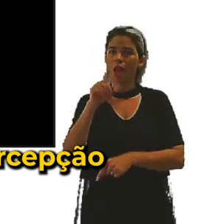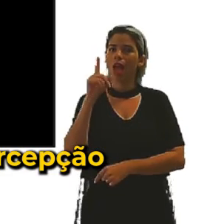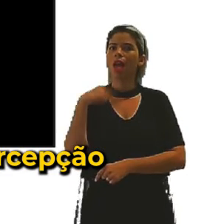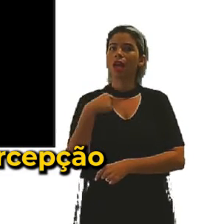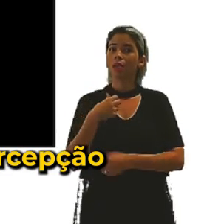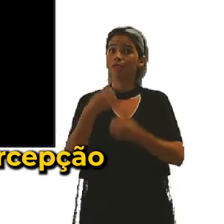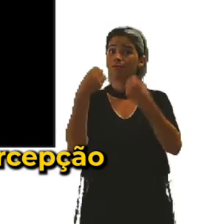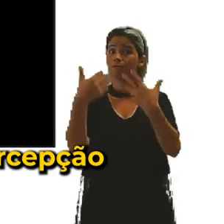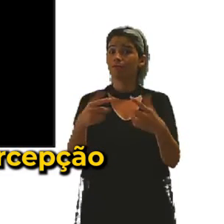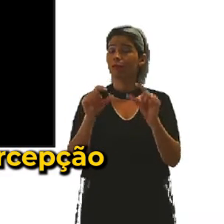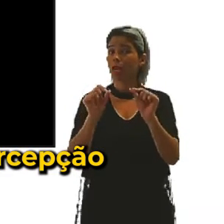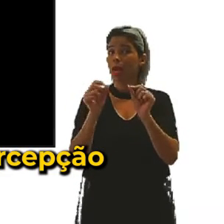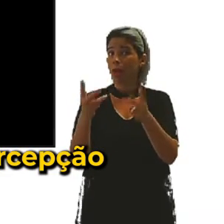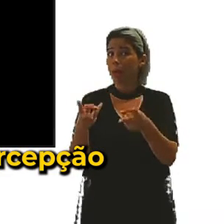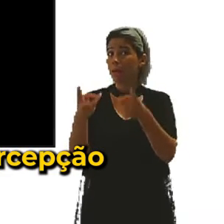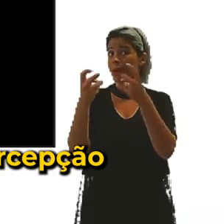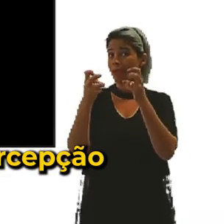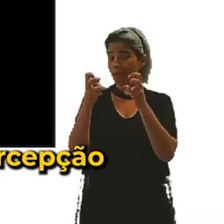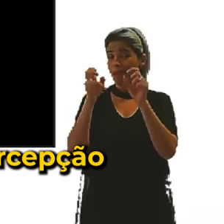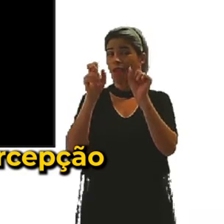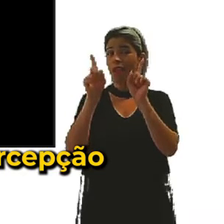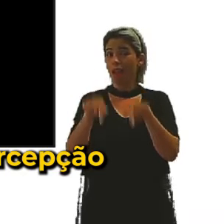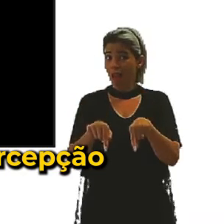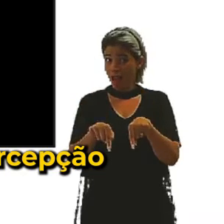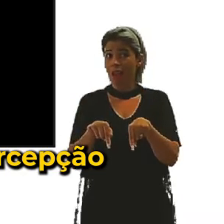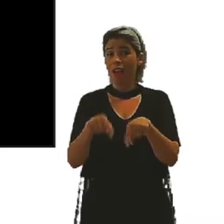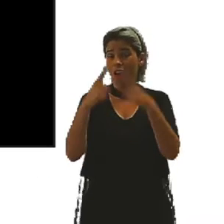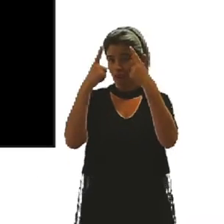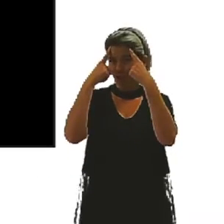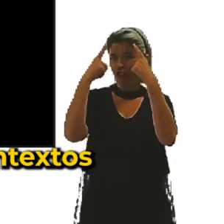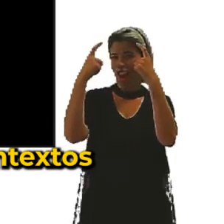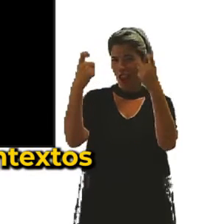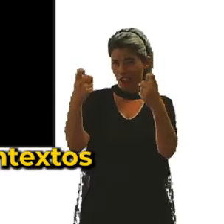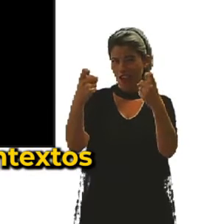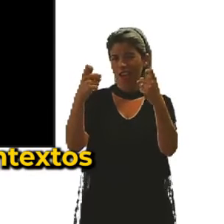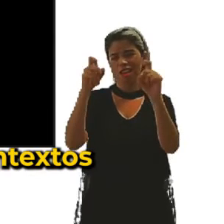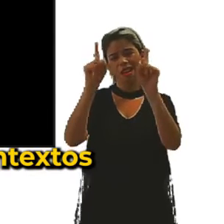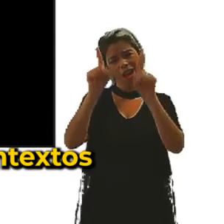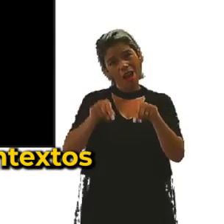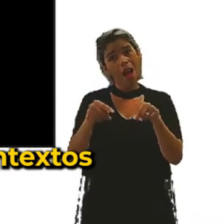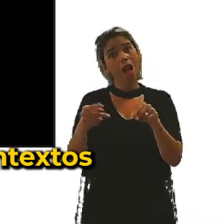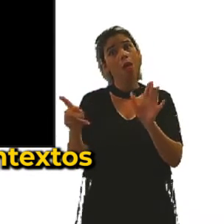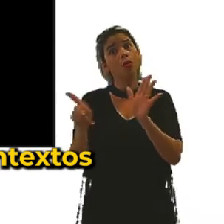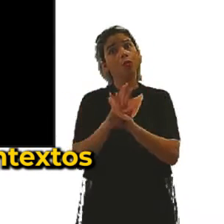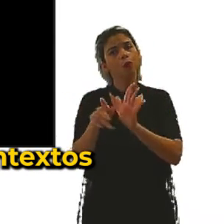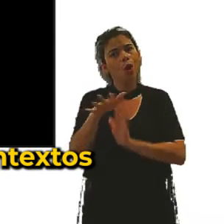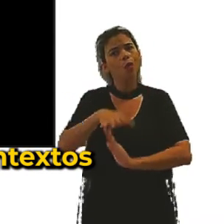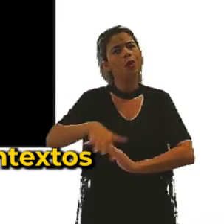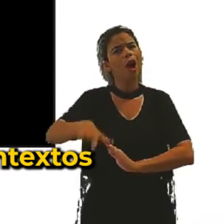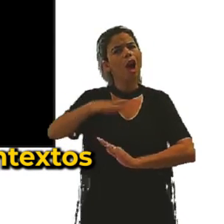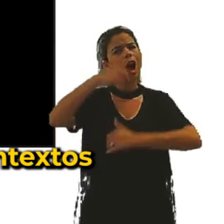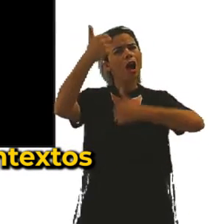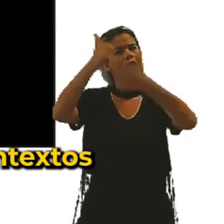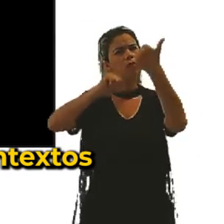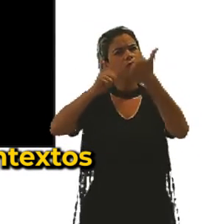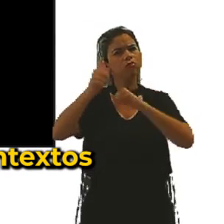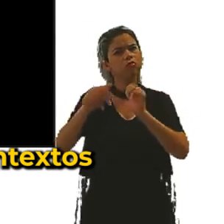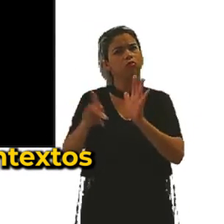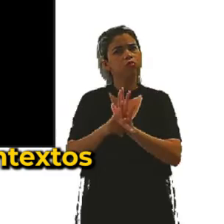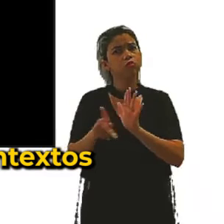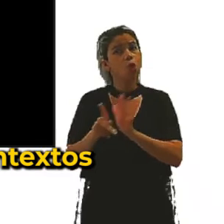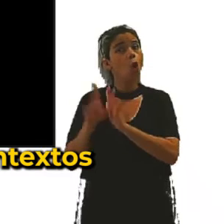dizer que a percepção, quer dizer que a percepção da violência ela passa pela análise da totalidade